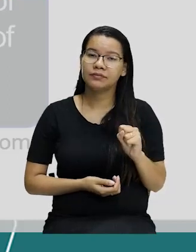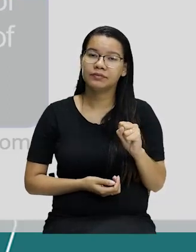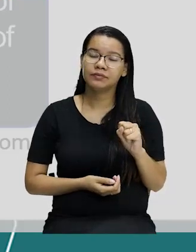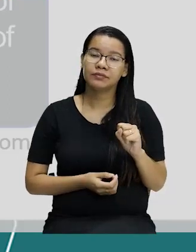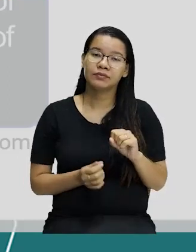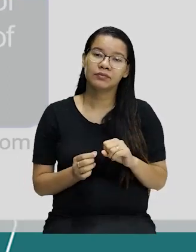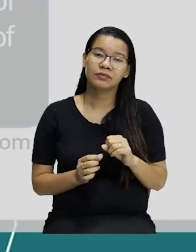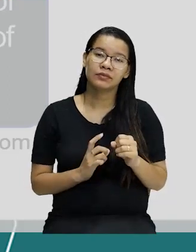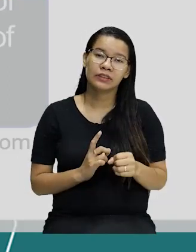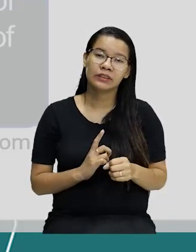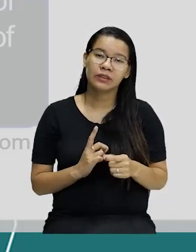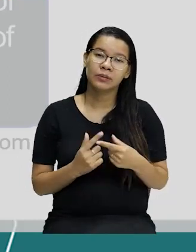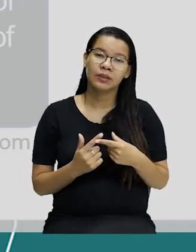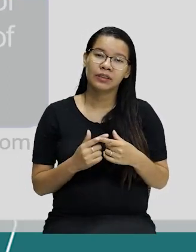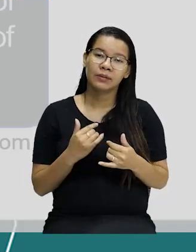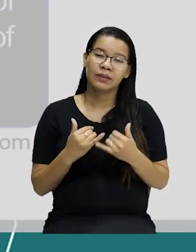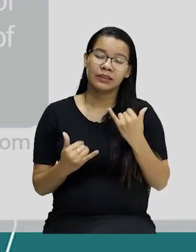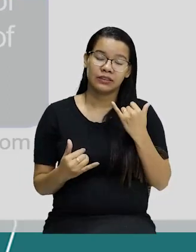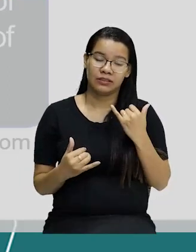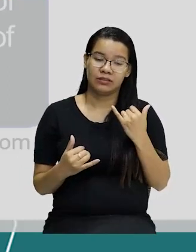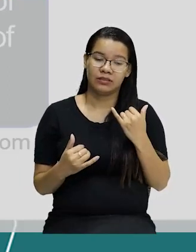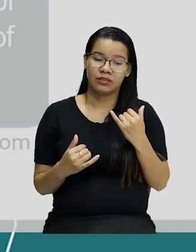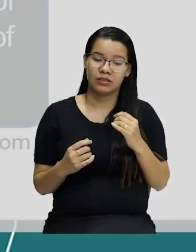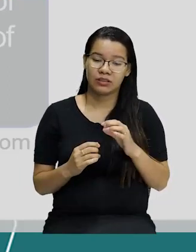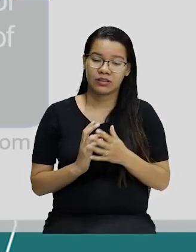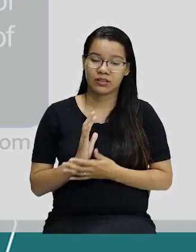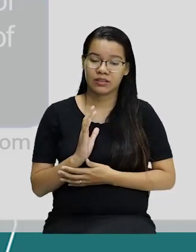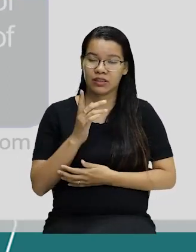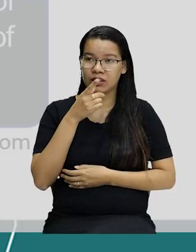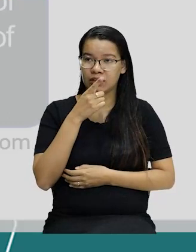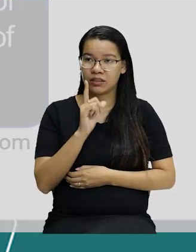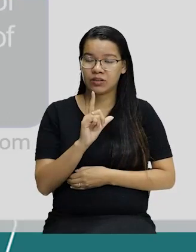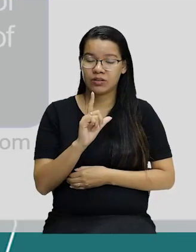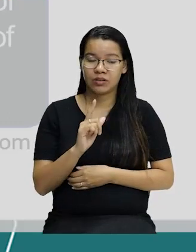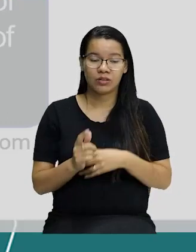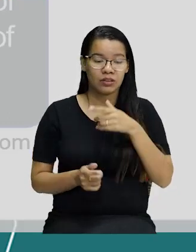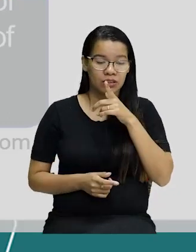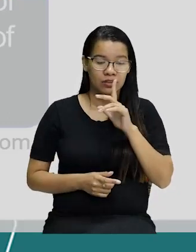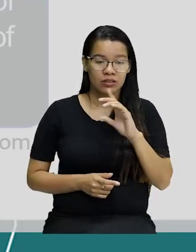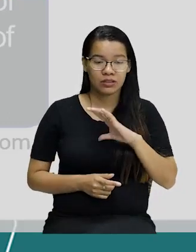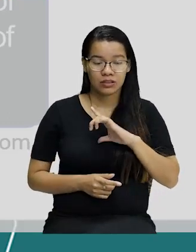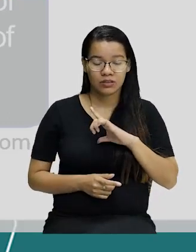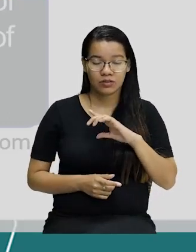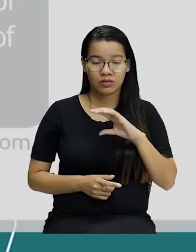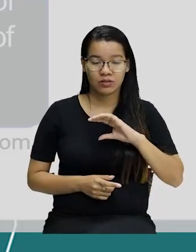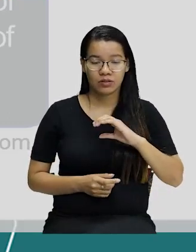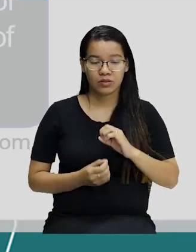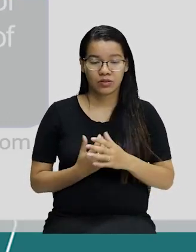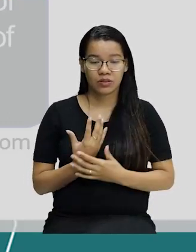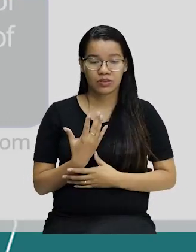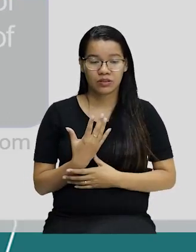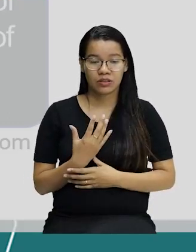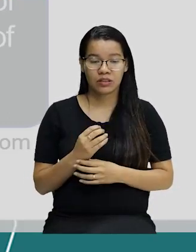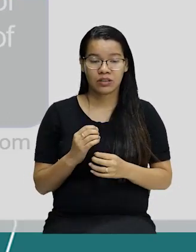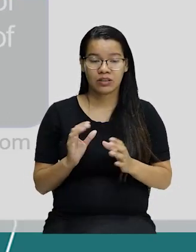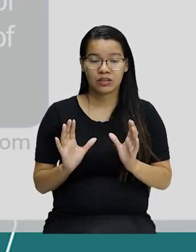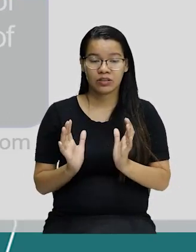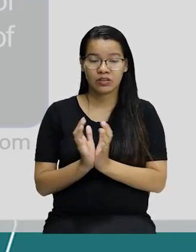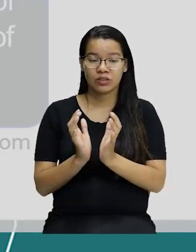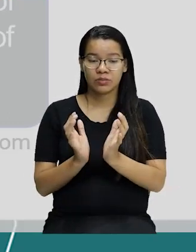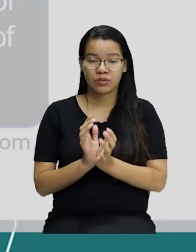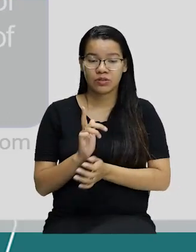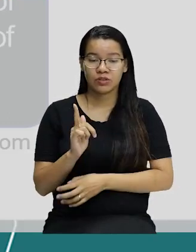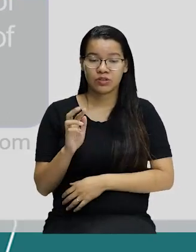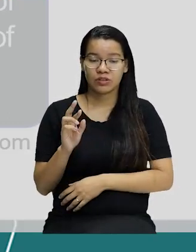na origem da língua. O inglês tem como sua origem as línguas anglo-saxônicas, ou as línguas das tribos germânicas, que eram os